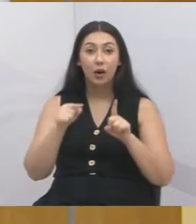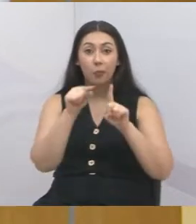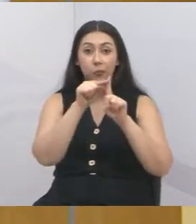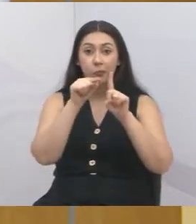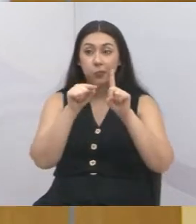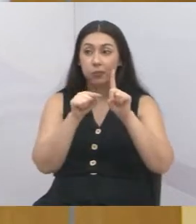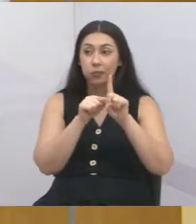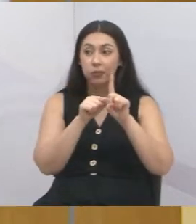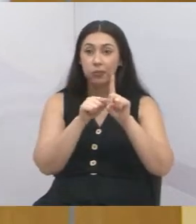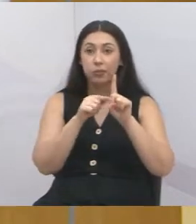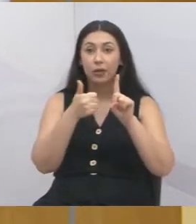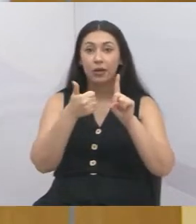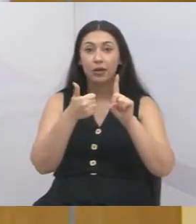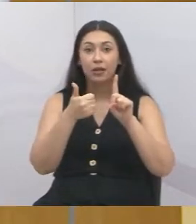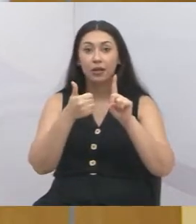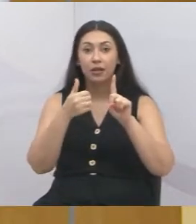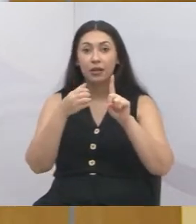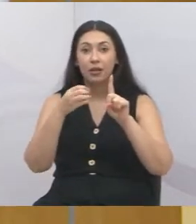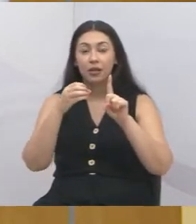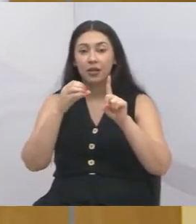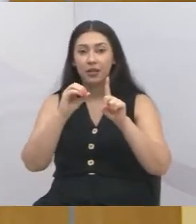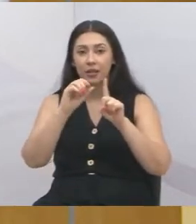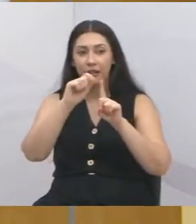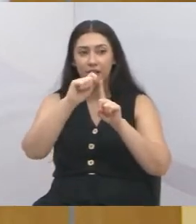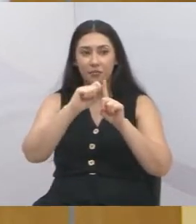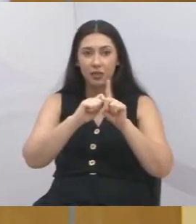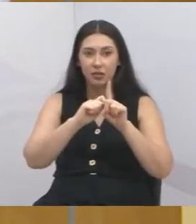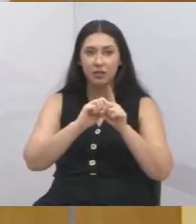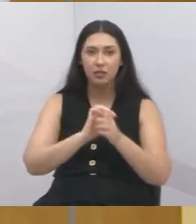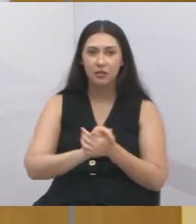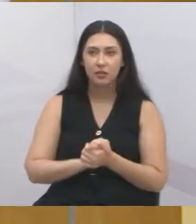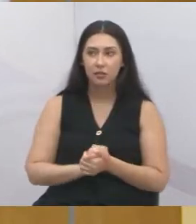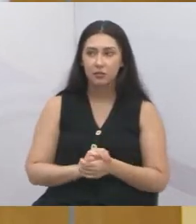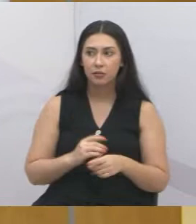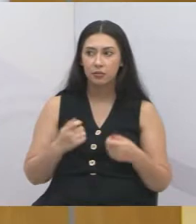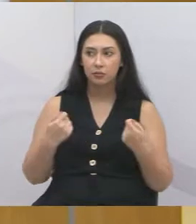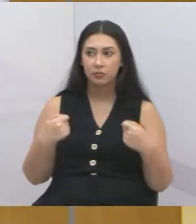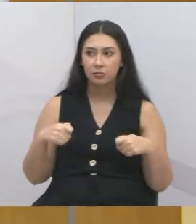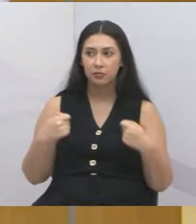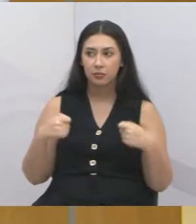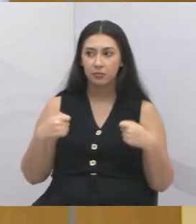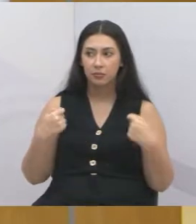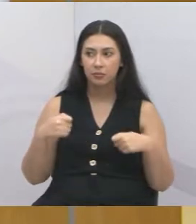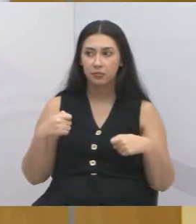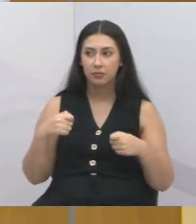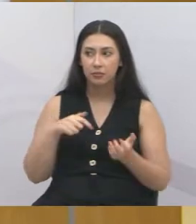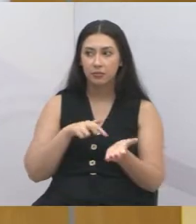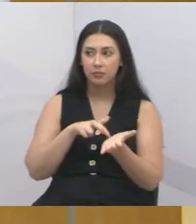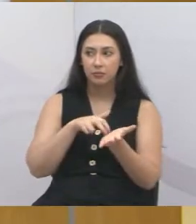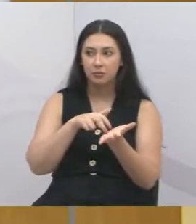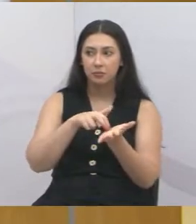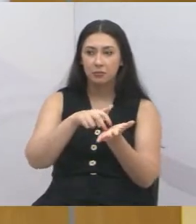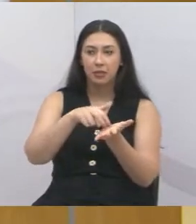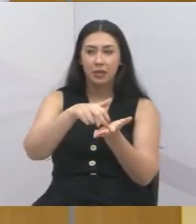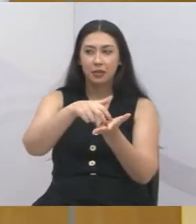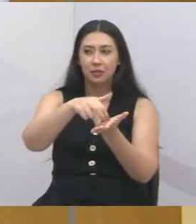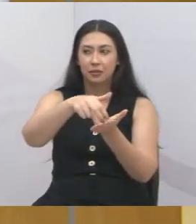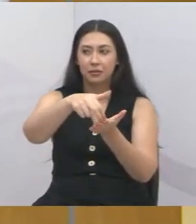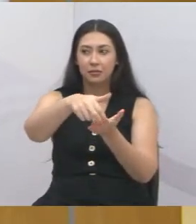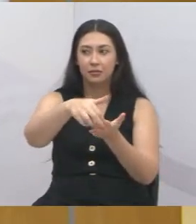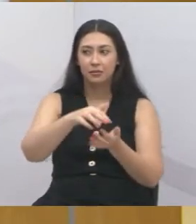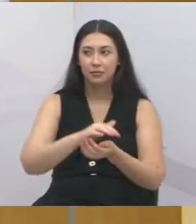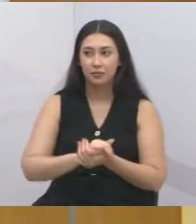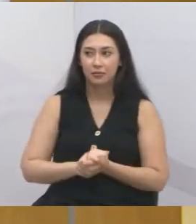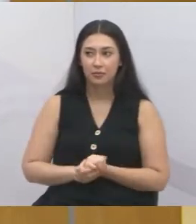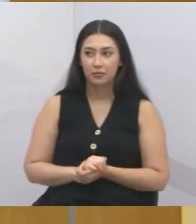e pela falta do ônibus teve que andar muito para levar seu filho de 7 anos à escola.